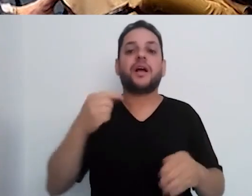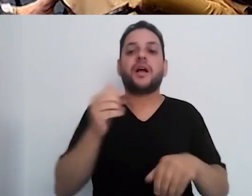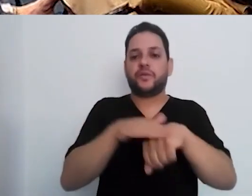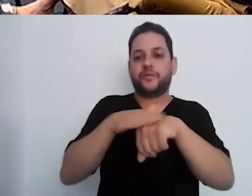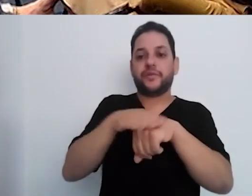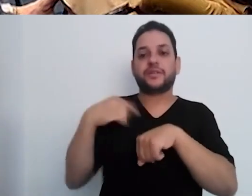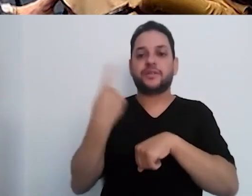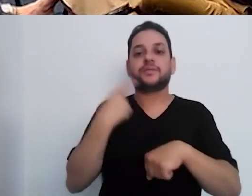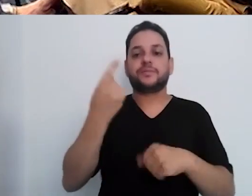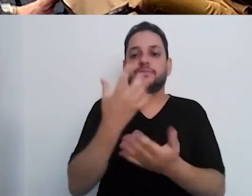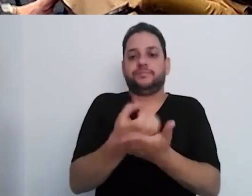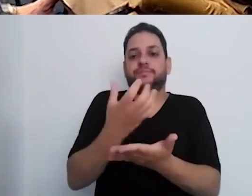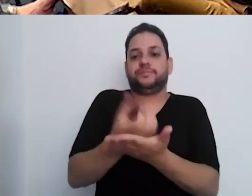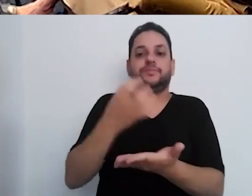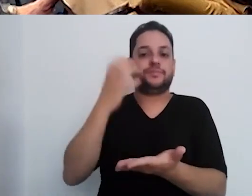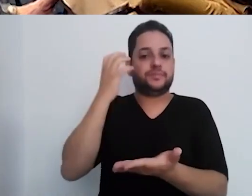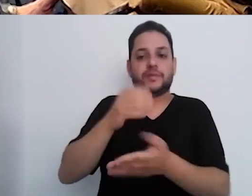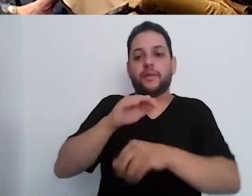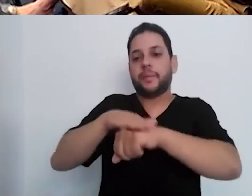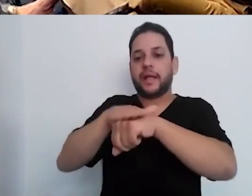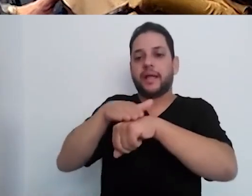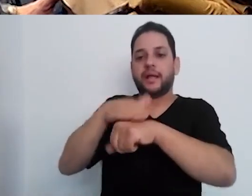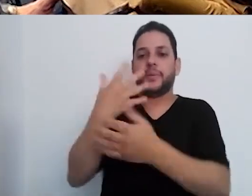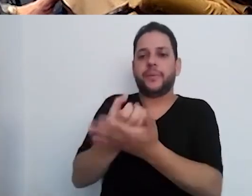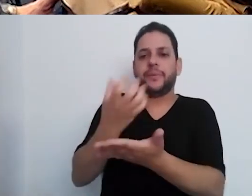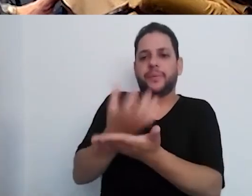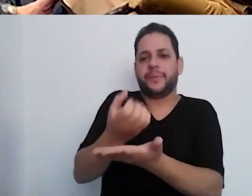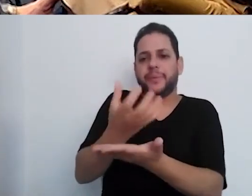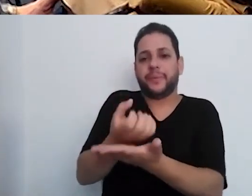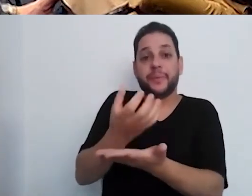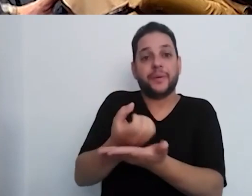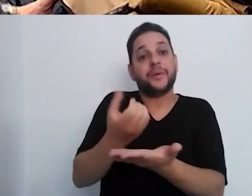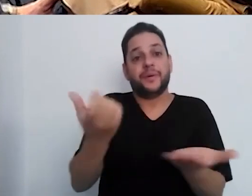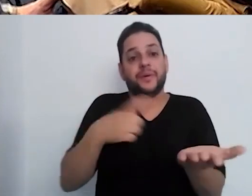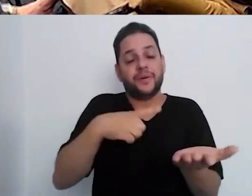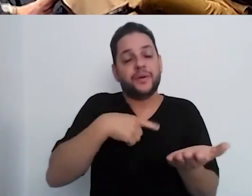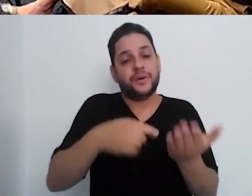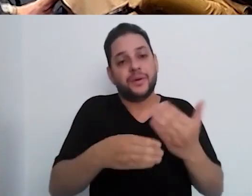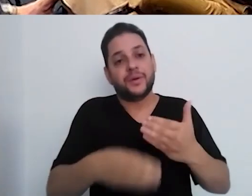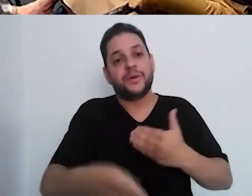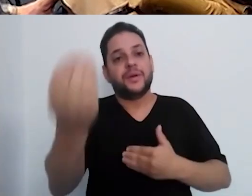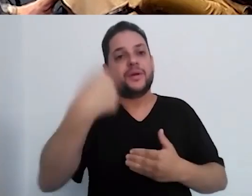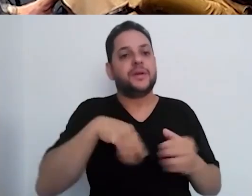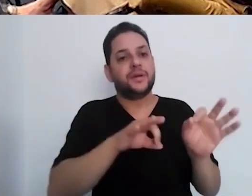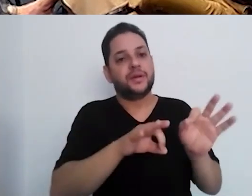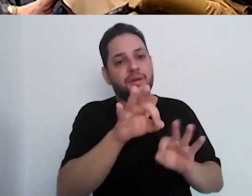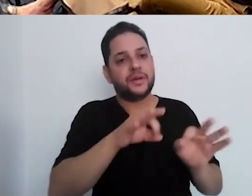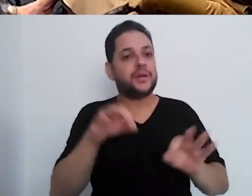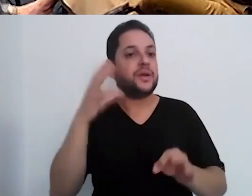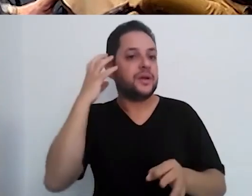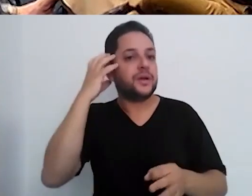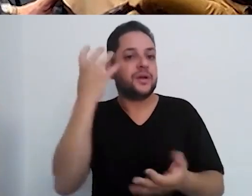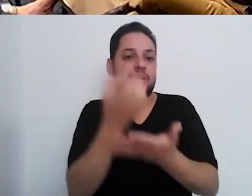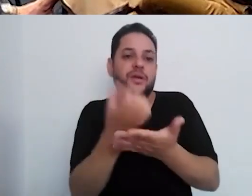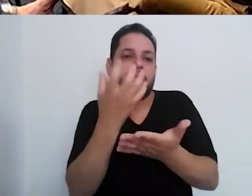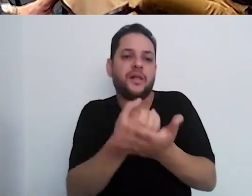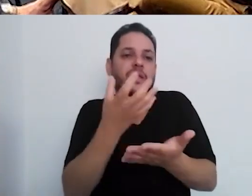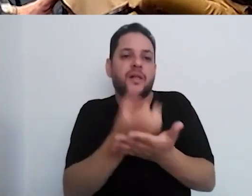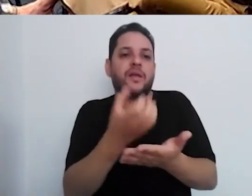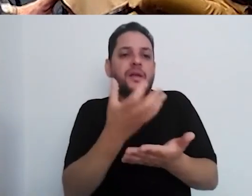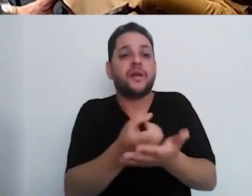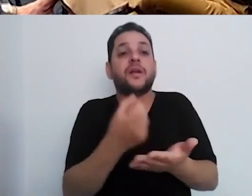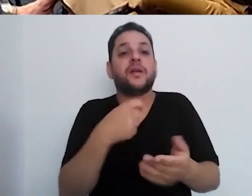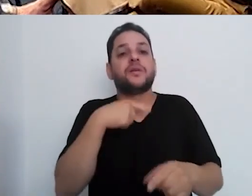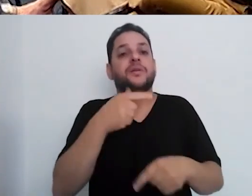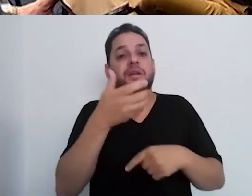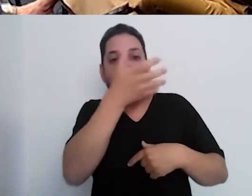tendo né, ao longo da produção do podcast, que eram conversas que a gente estava tendo para a gente tentar entender